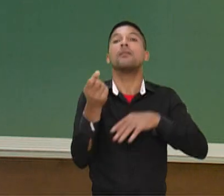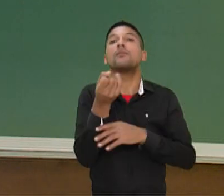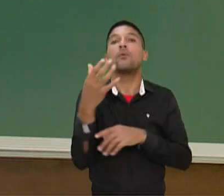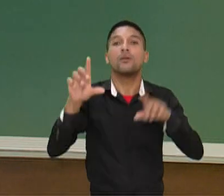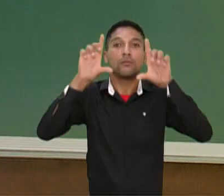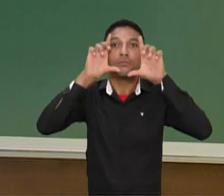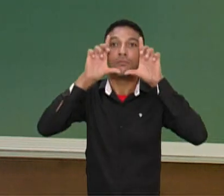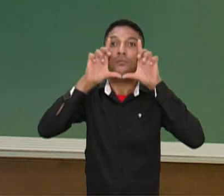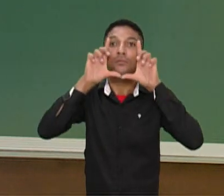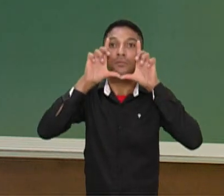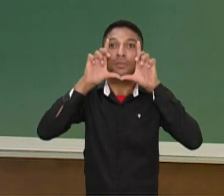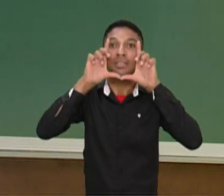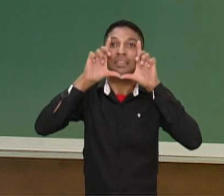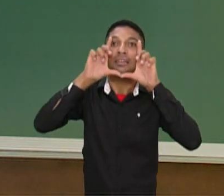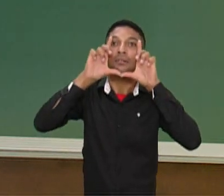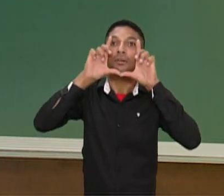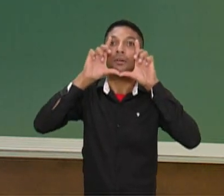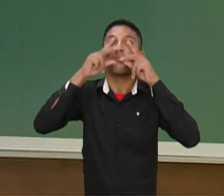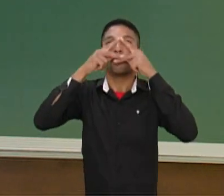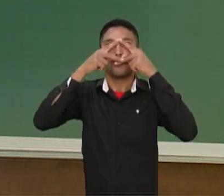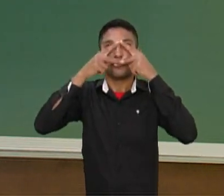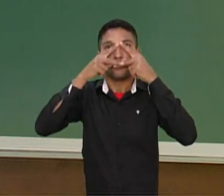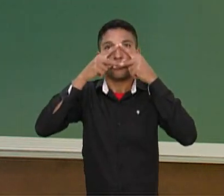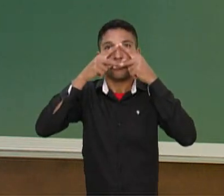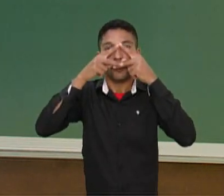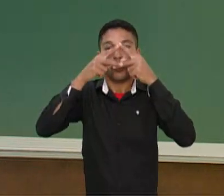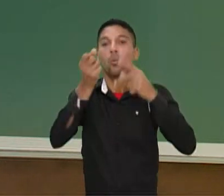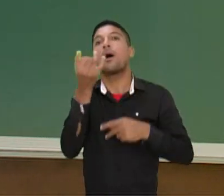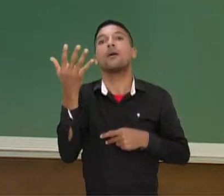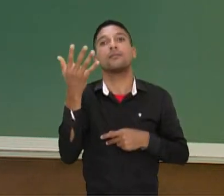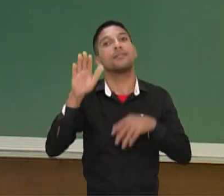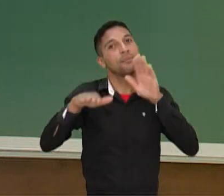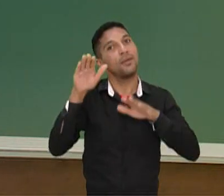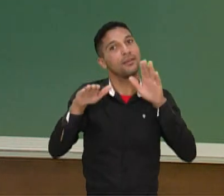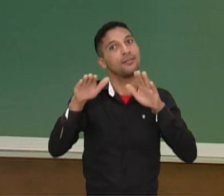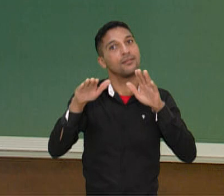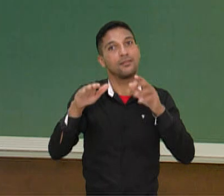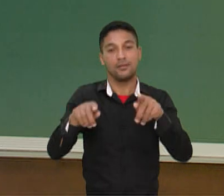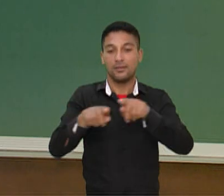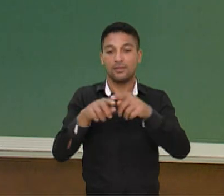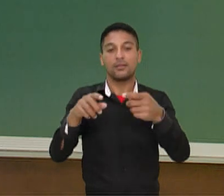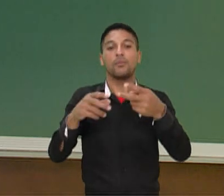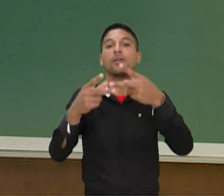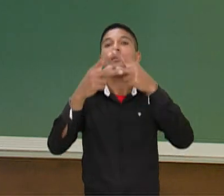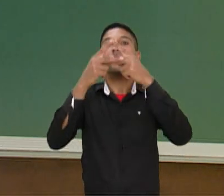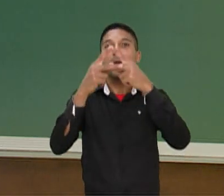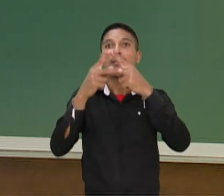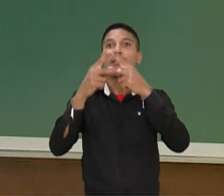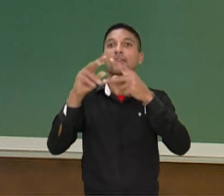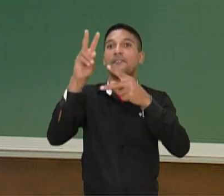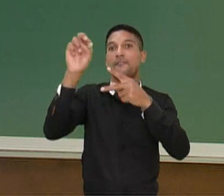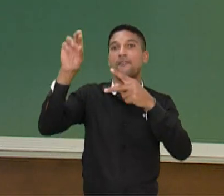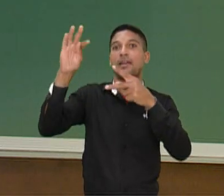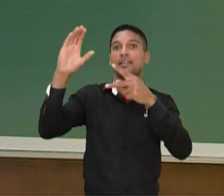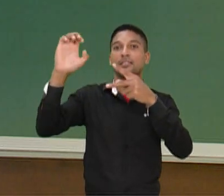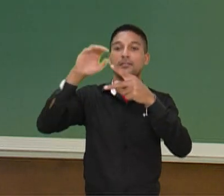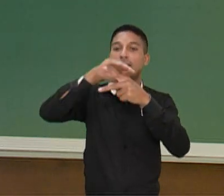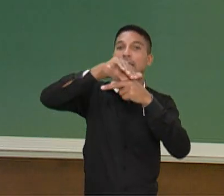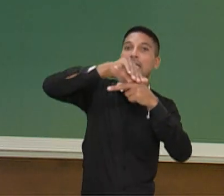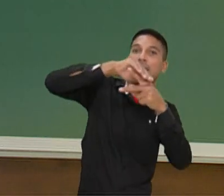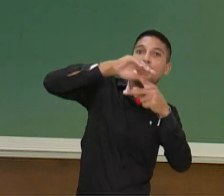ter lá dentro. E a quantidade de triângulos depende da quantidade de vértices, e a quantidade de vértices depende da quantidade de lados. Ou